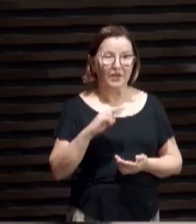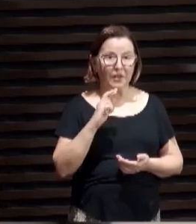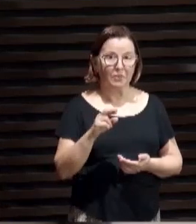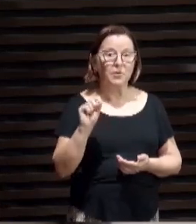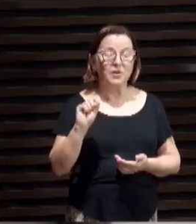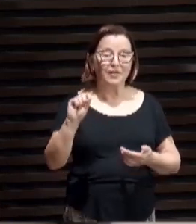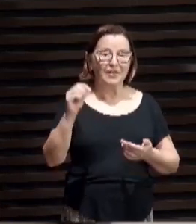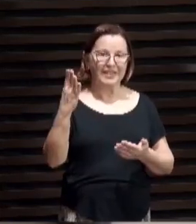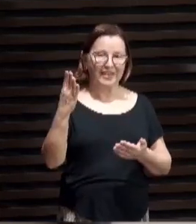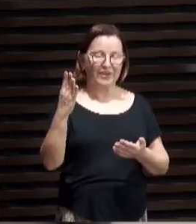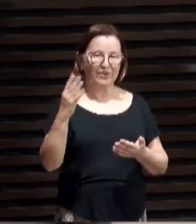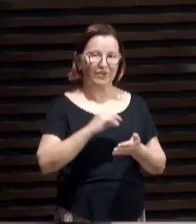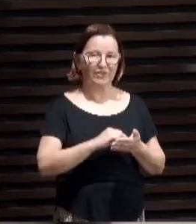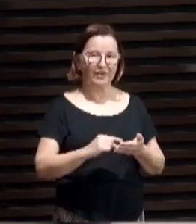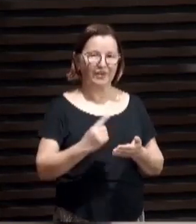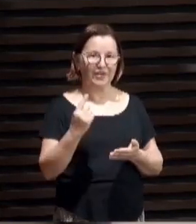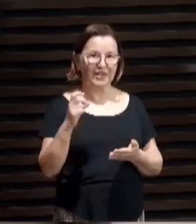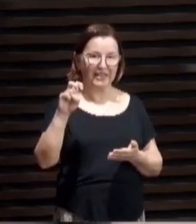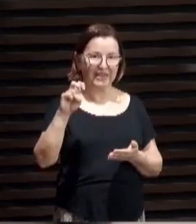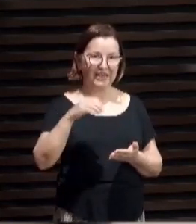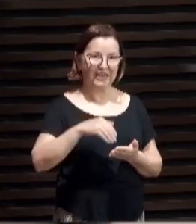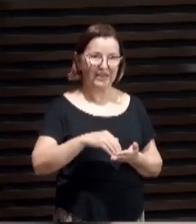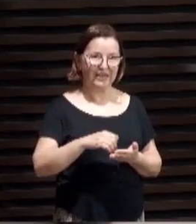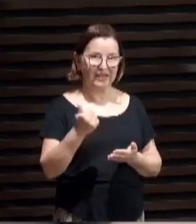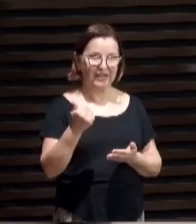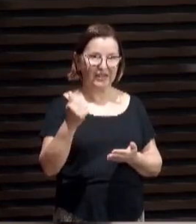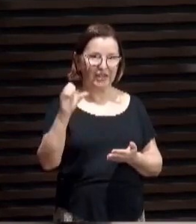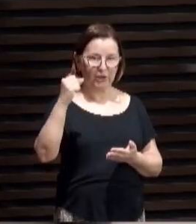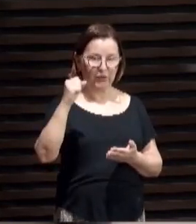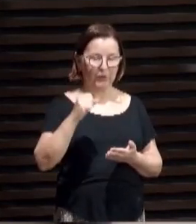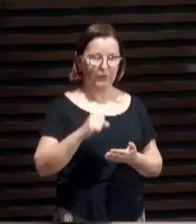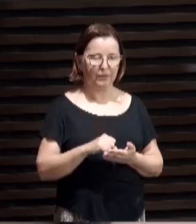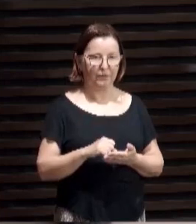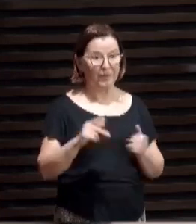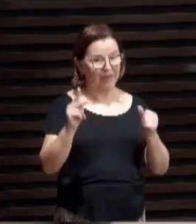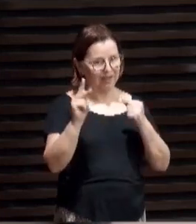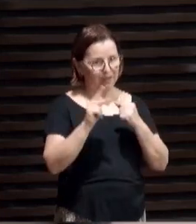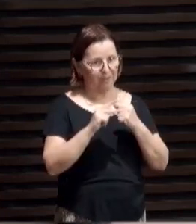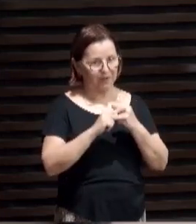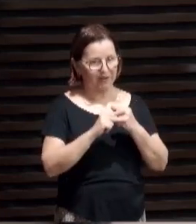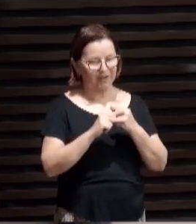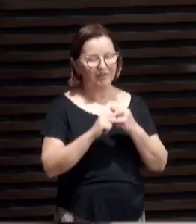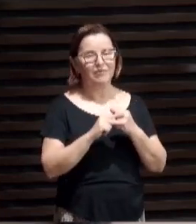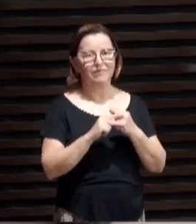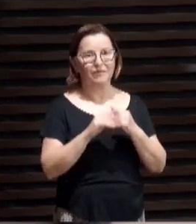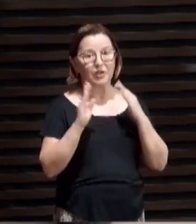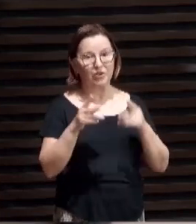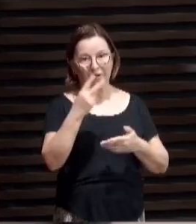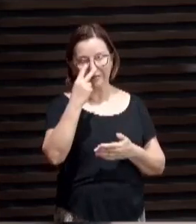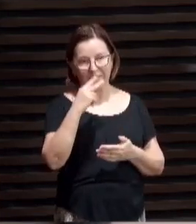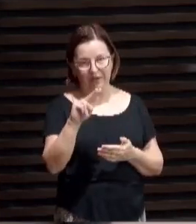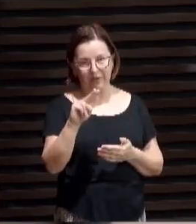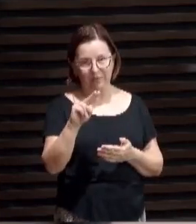18, que é a negação de Pedro. Pedro, já vimos aqui,